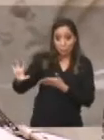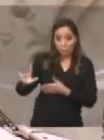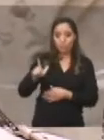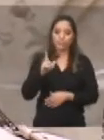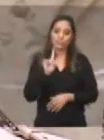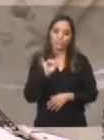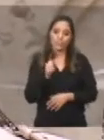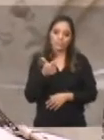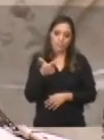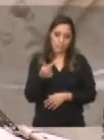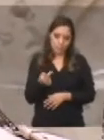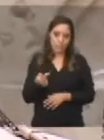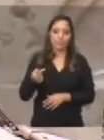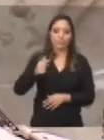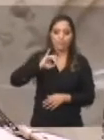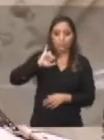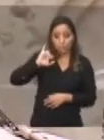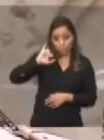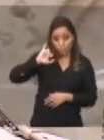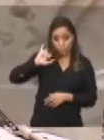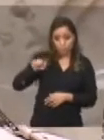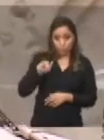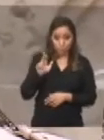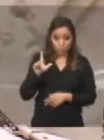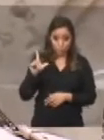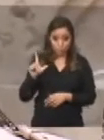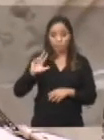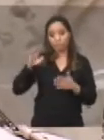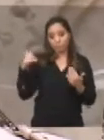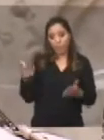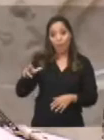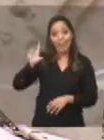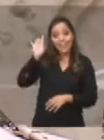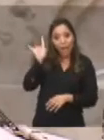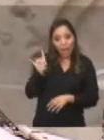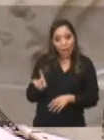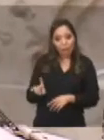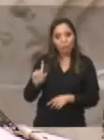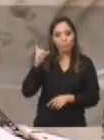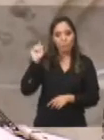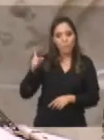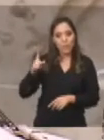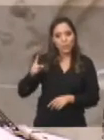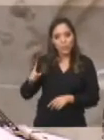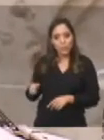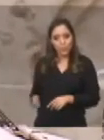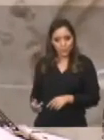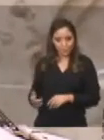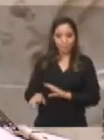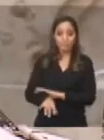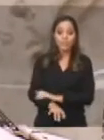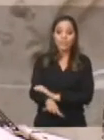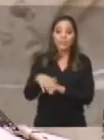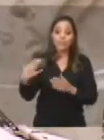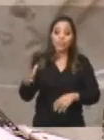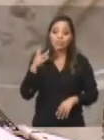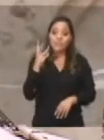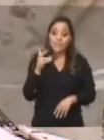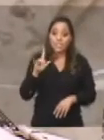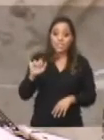2000 na conta do Banco do Brasil, cada um no valor de R$1.000. Registro que 3 dias antes desses